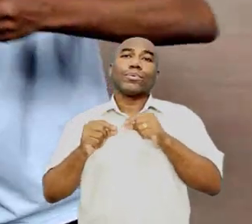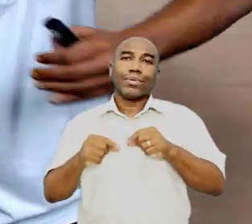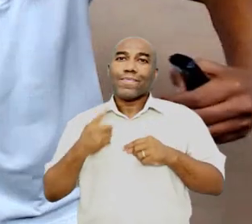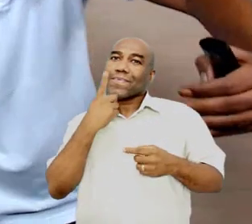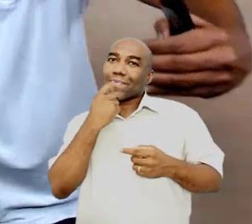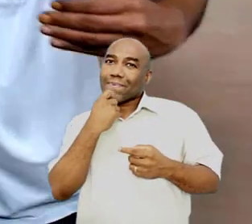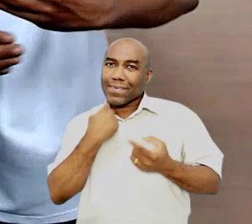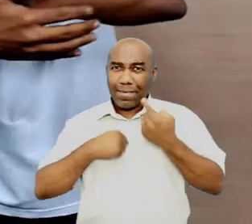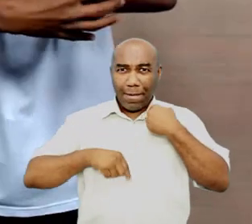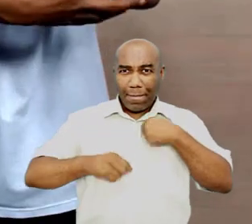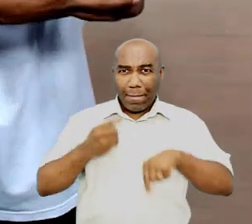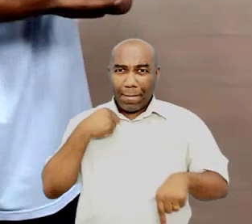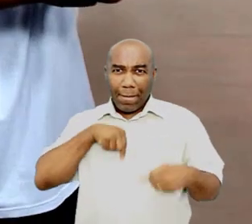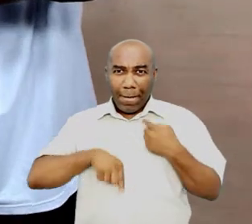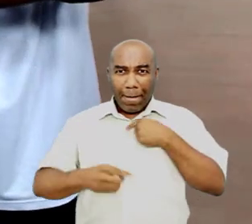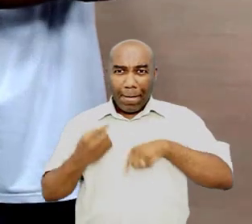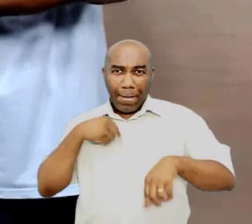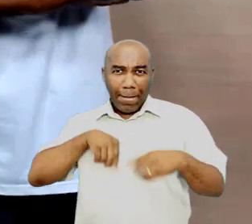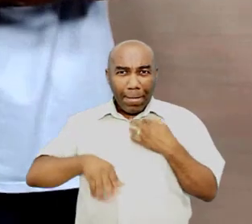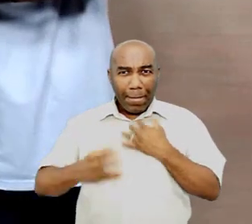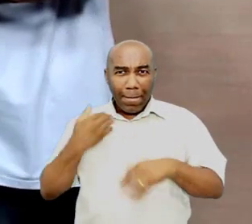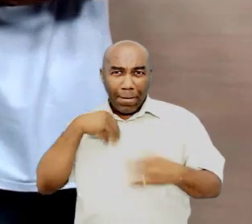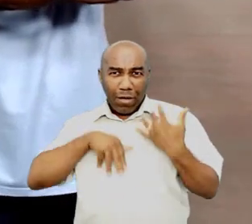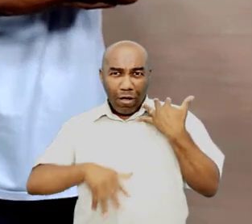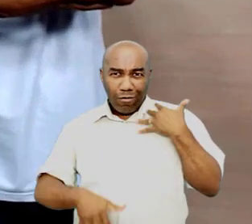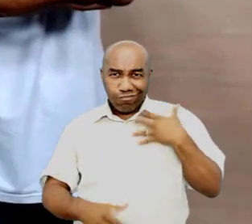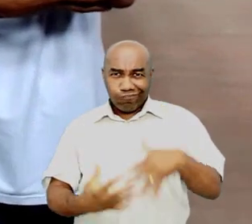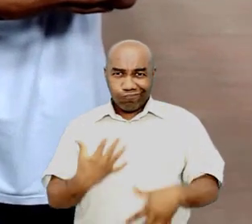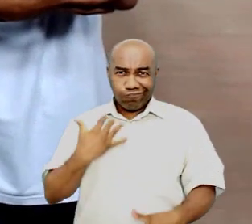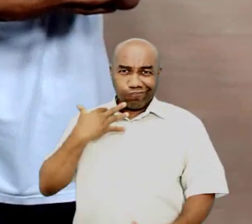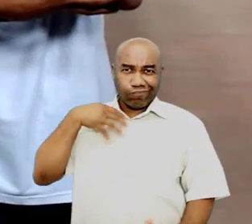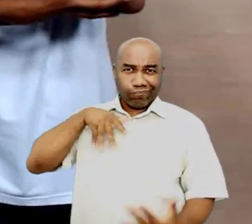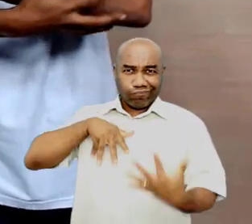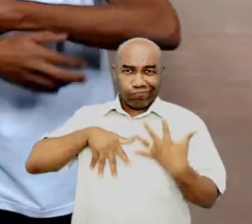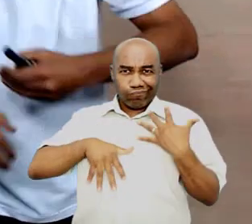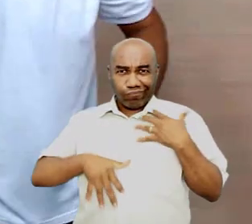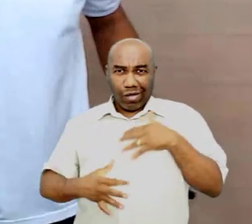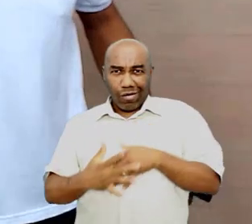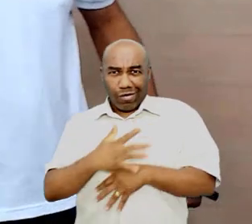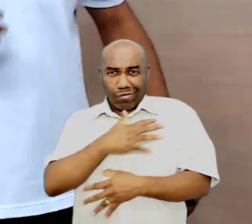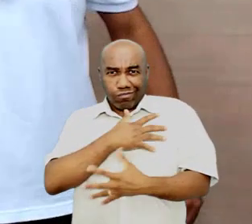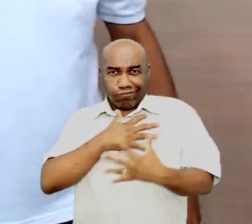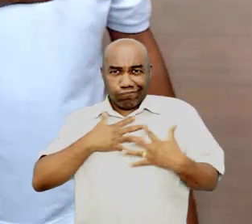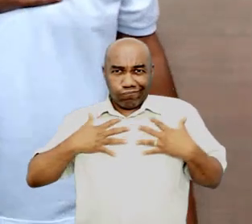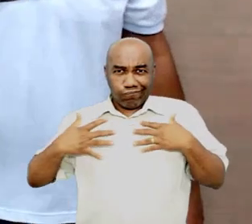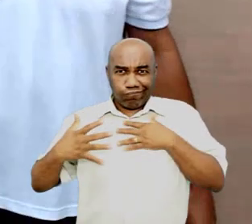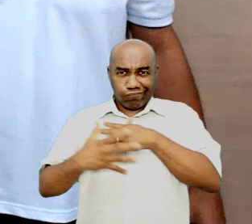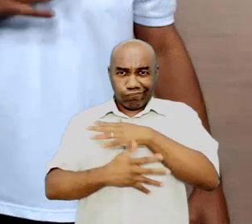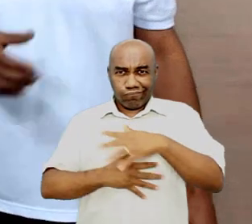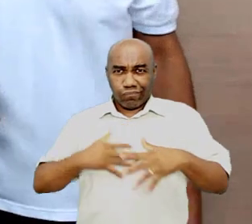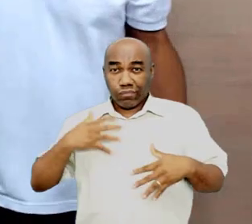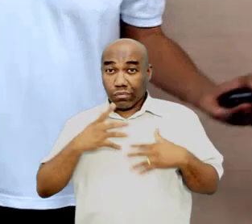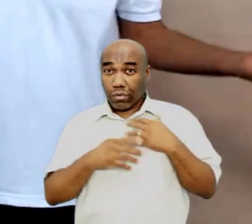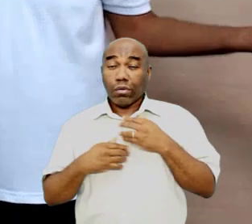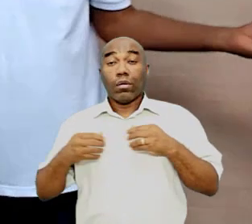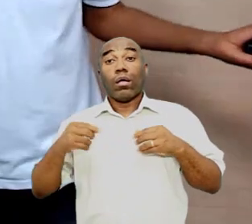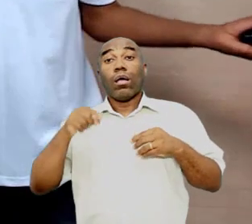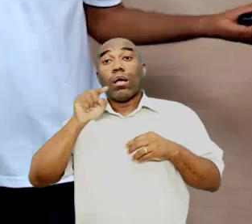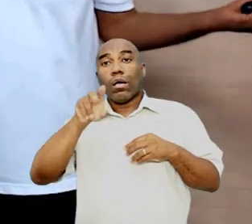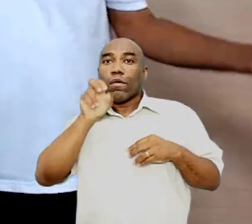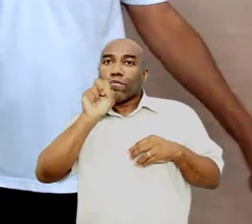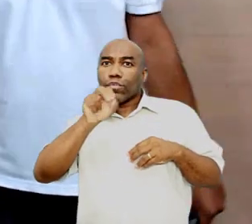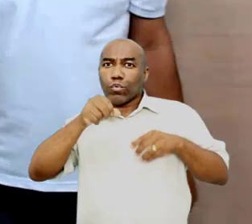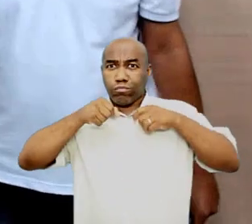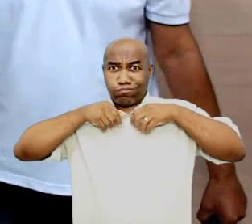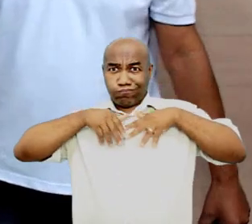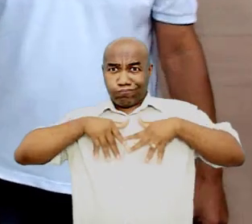hemácias, ela vai pegando as hemácias para ela, e a hemácia não consegue carregar oxigênio. Falta de ar, sintoma